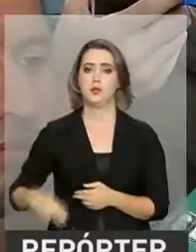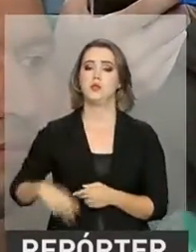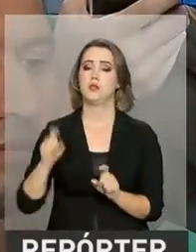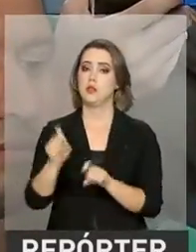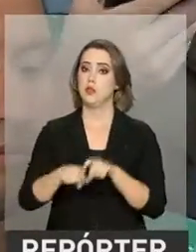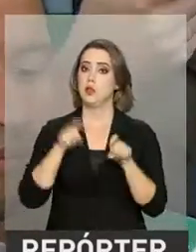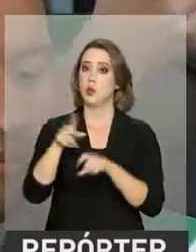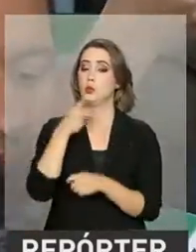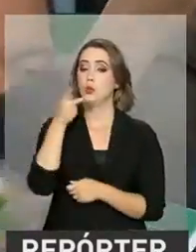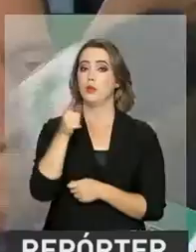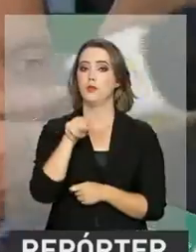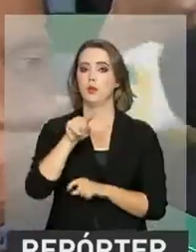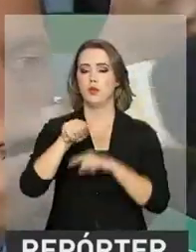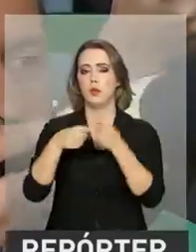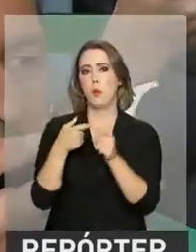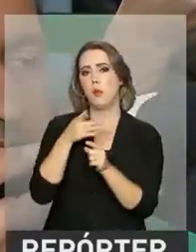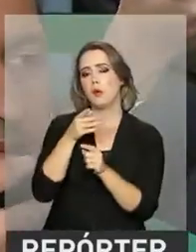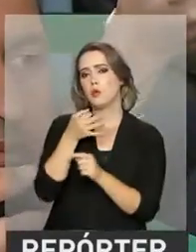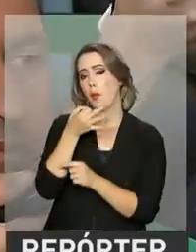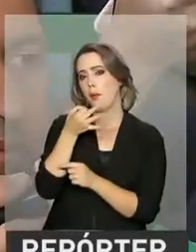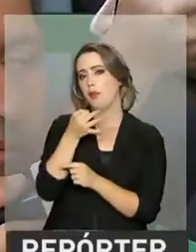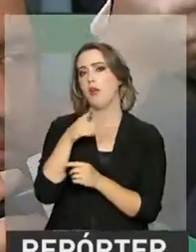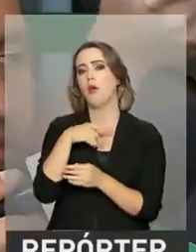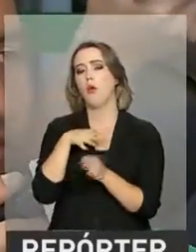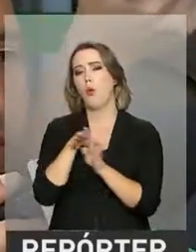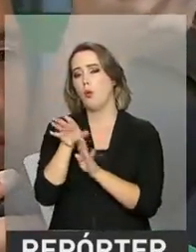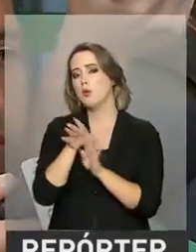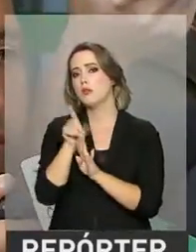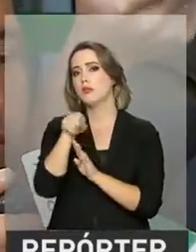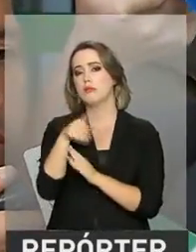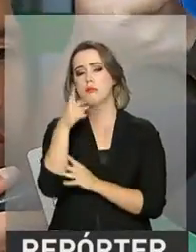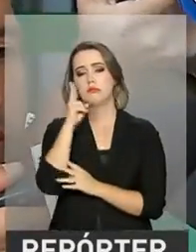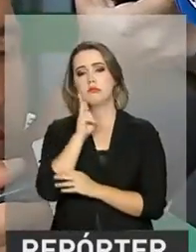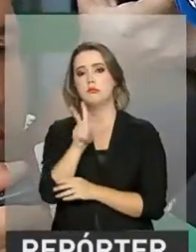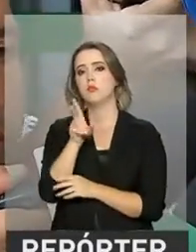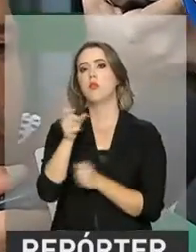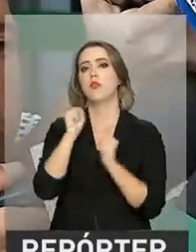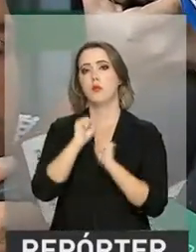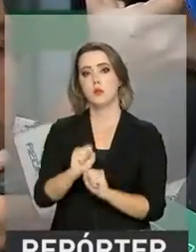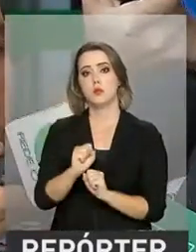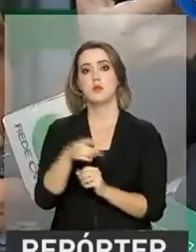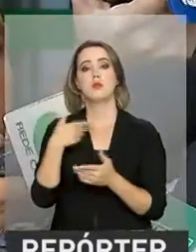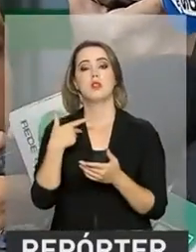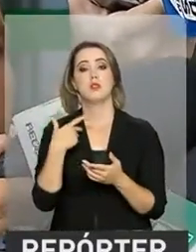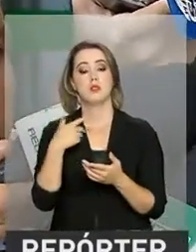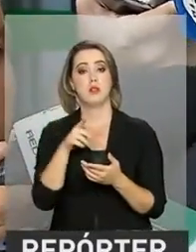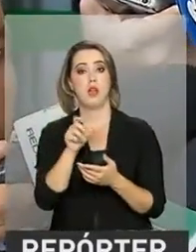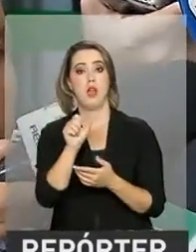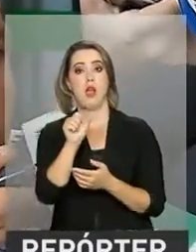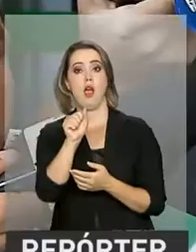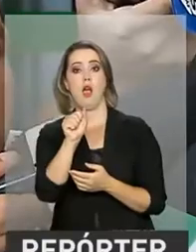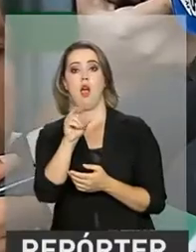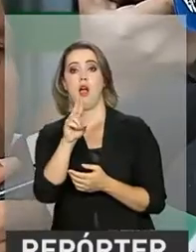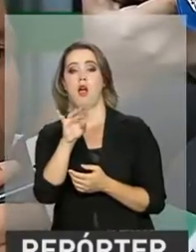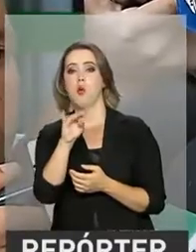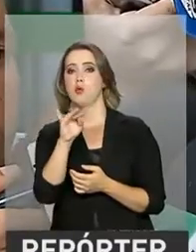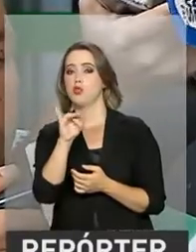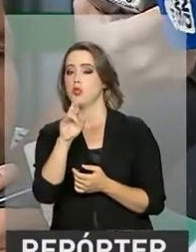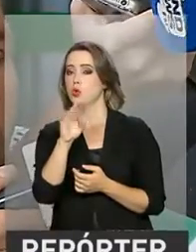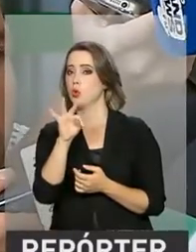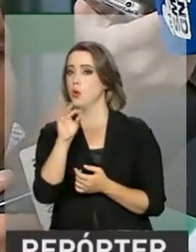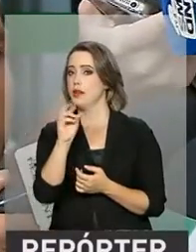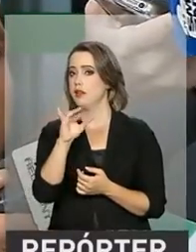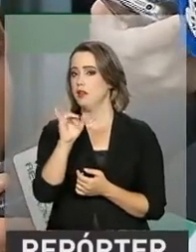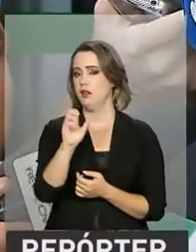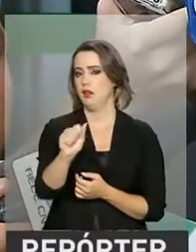que após sugestão do comissário avalia a realização de uma auditoria externa no setor e lembrou a importância